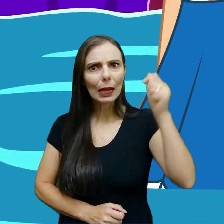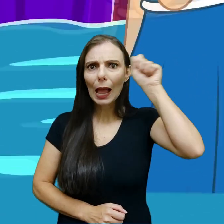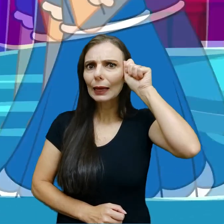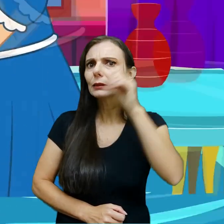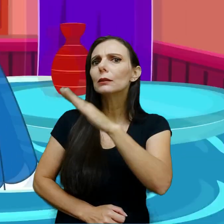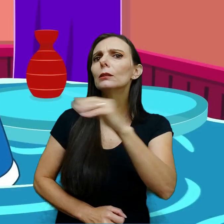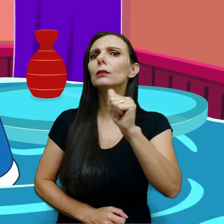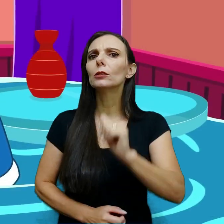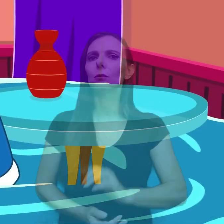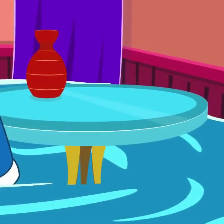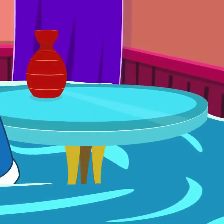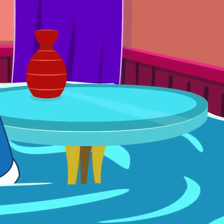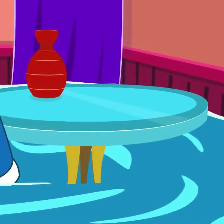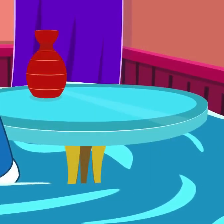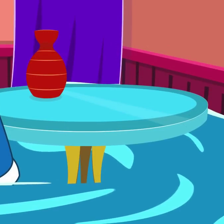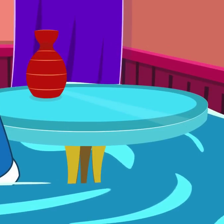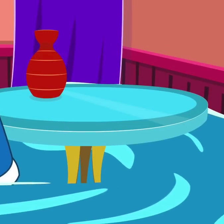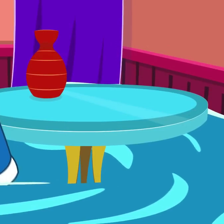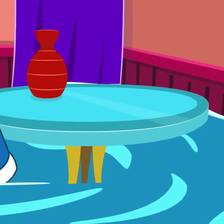pressa. Alice chamou: